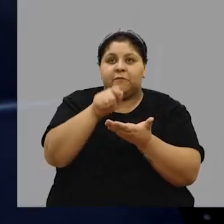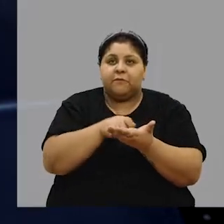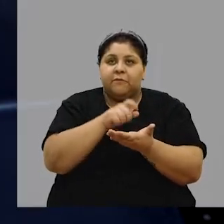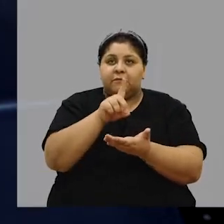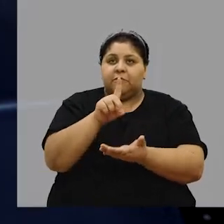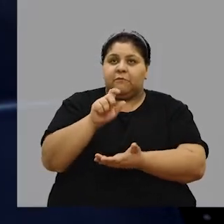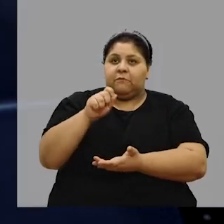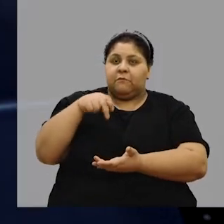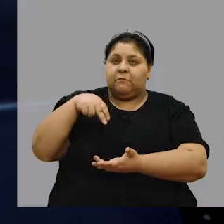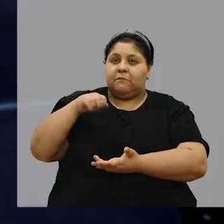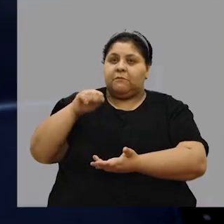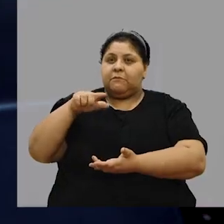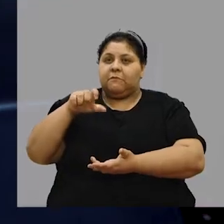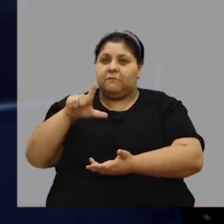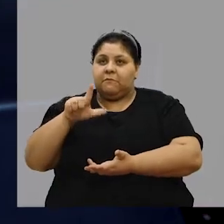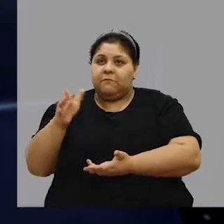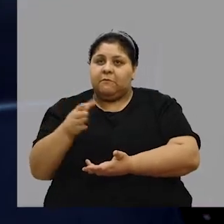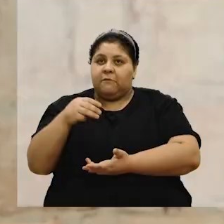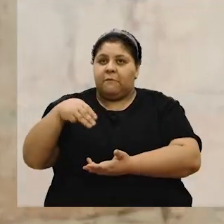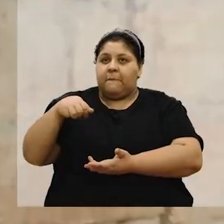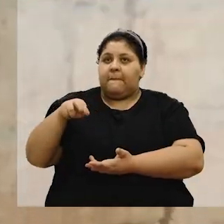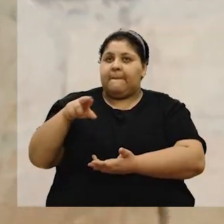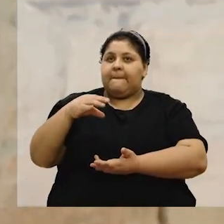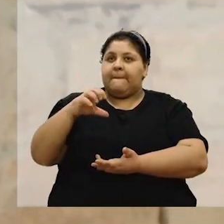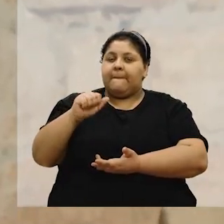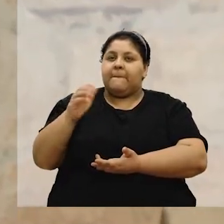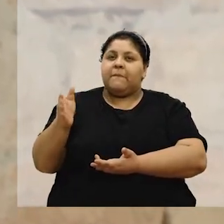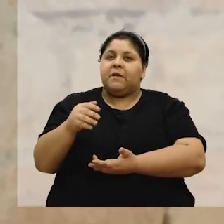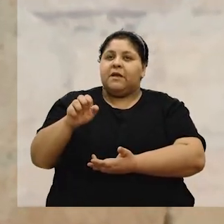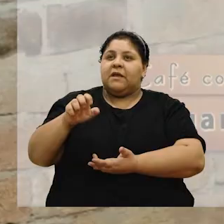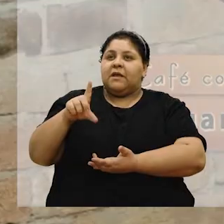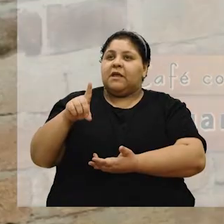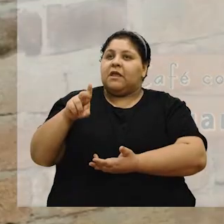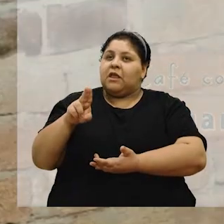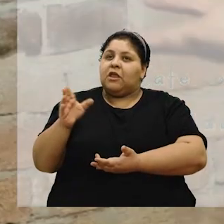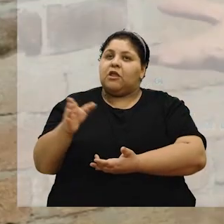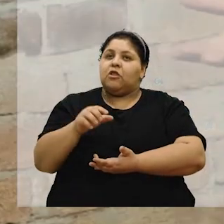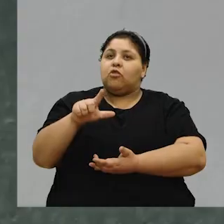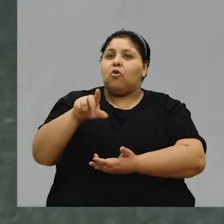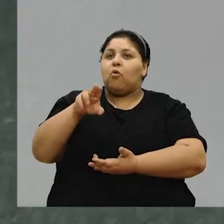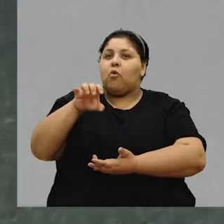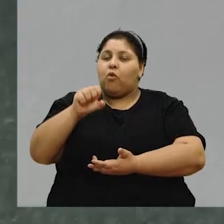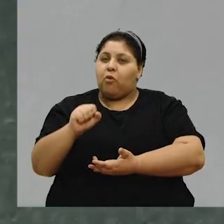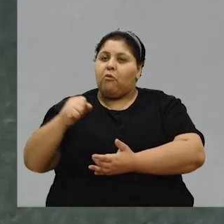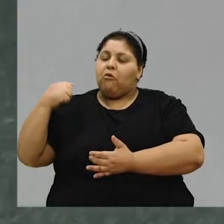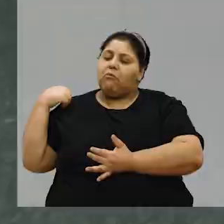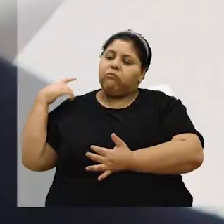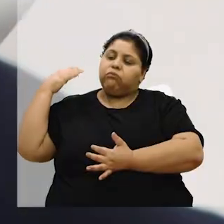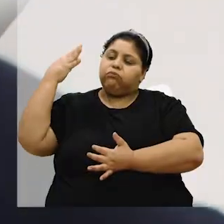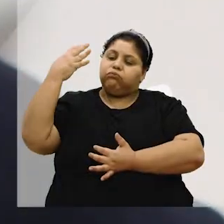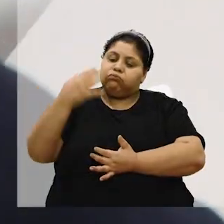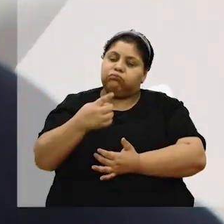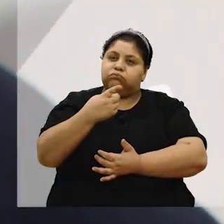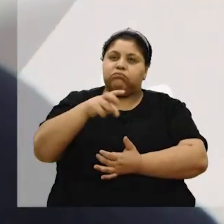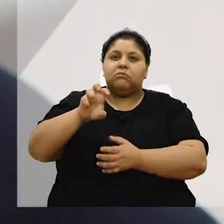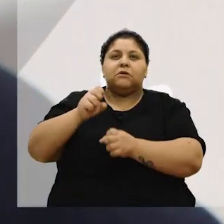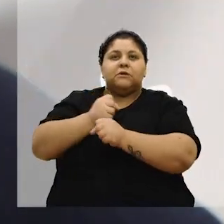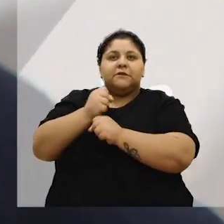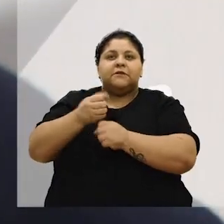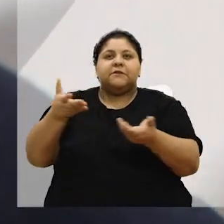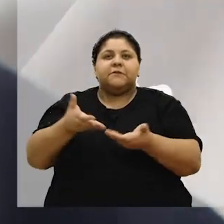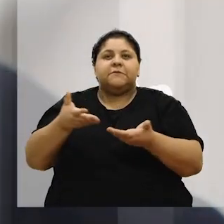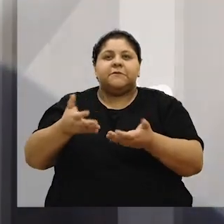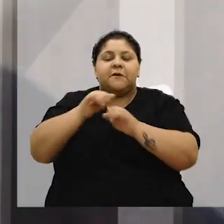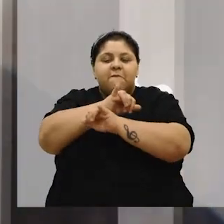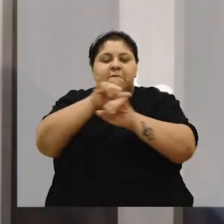entrevistamos escritores como Daniela Arbex, Márcia Tiburi, Eduardo Bueno e Luiz Pondé. Ao longo desses